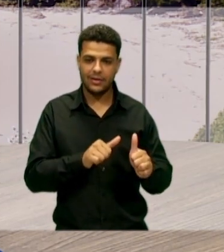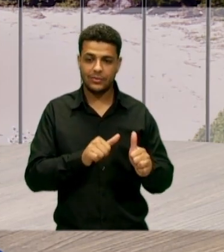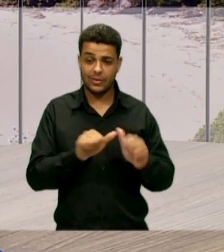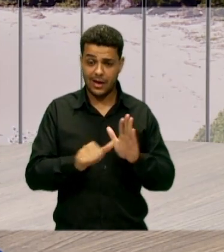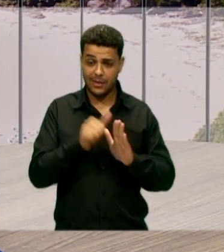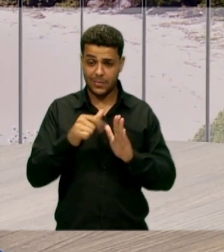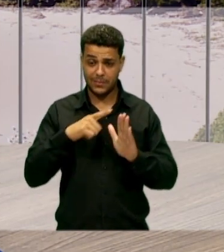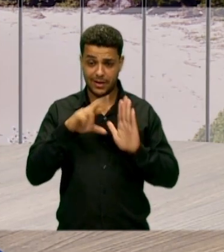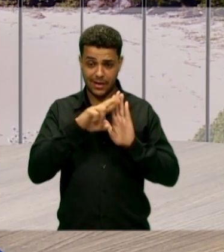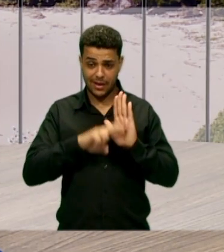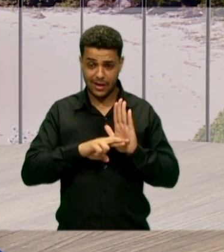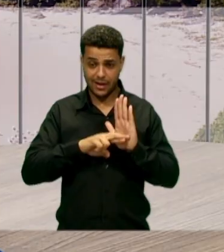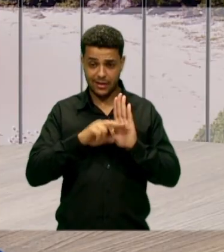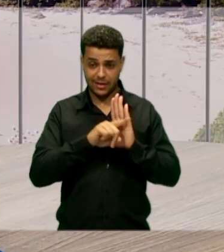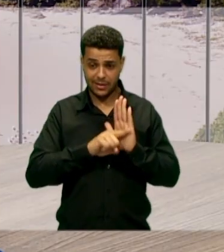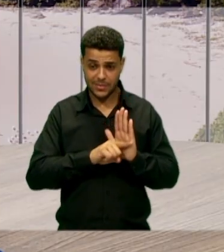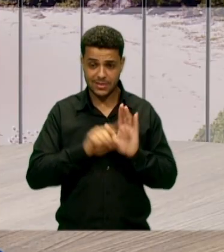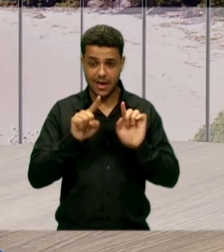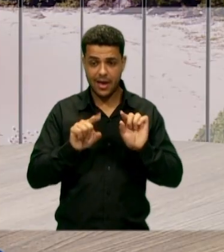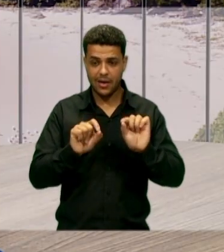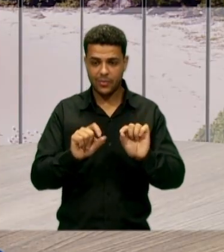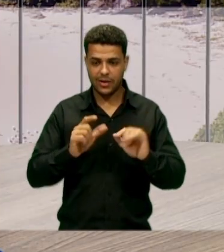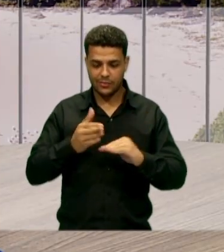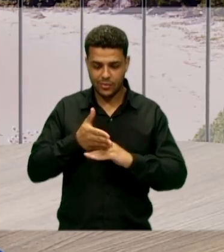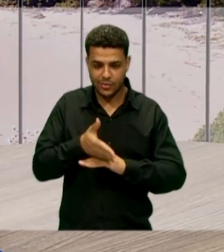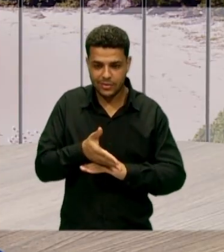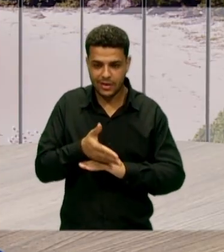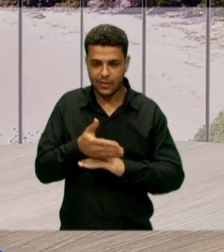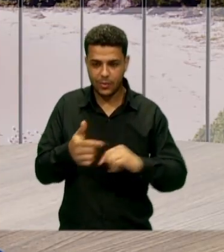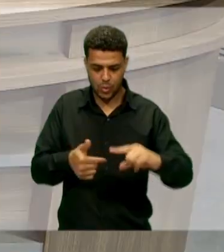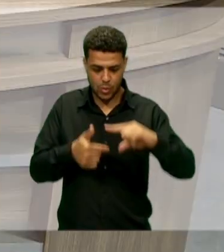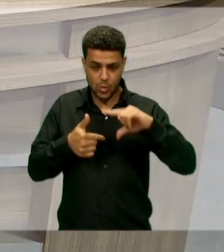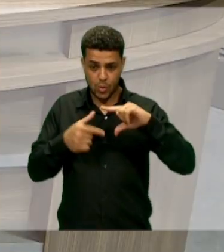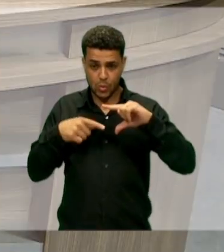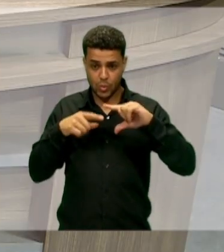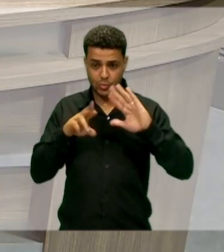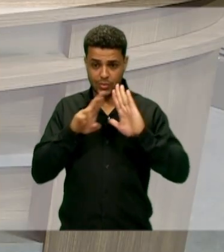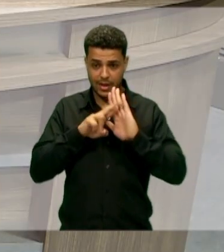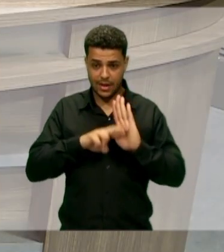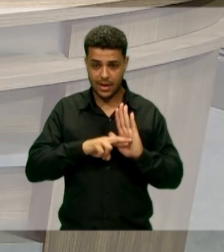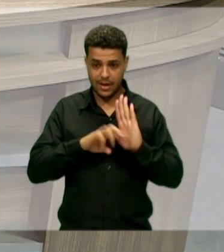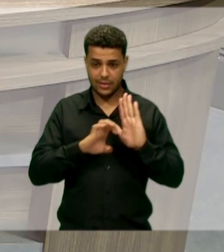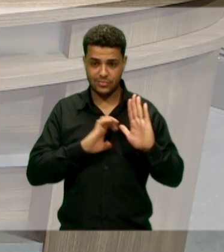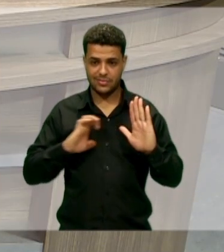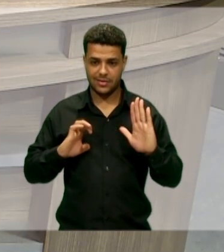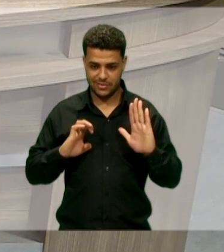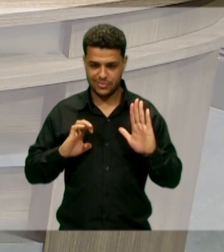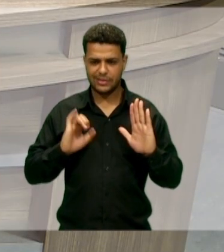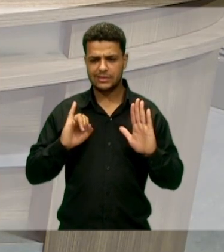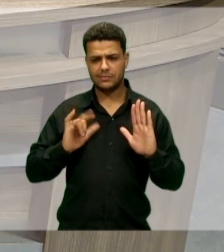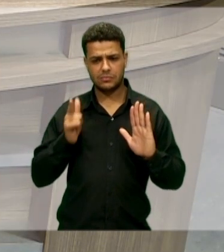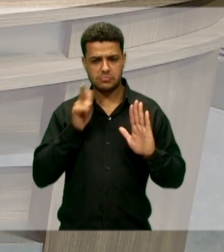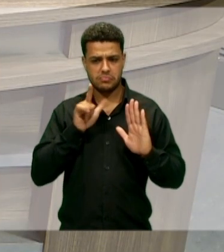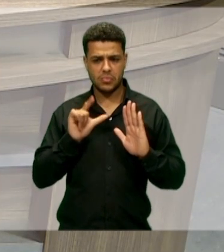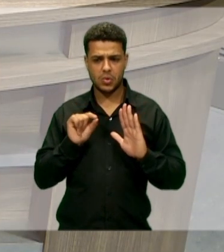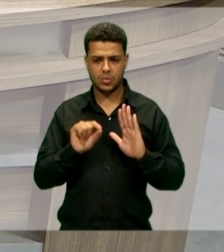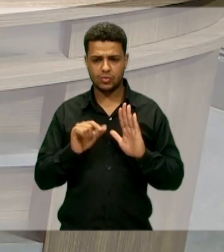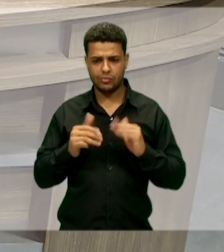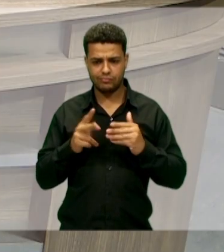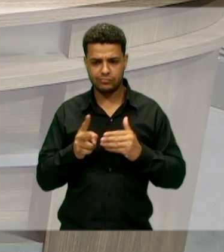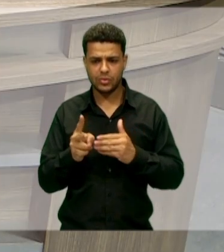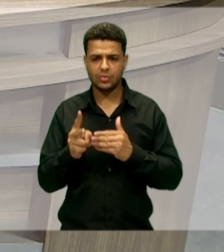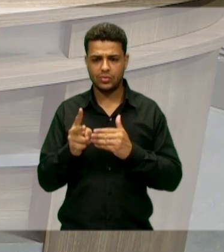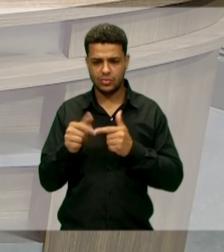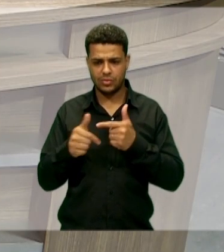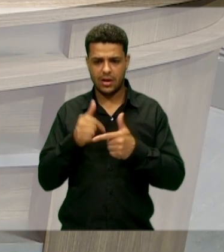a primeira regra da pesquisa é você entrar e se enquadrar dentro dos parâmetros éticos. Se você conseguiu fazer isso, segue a